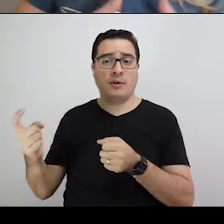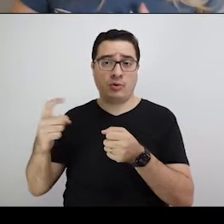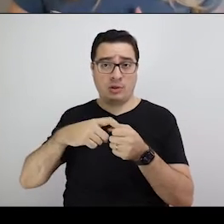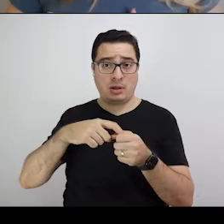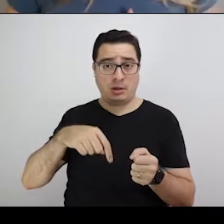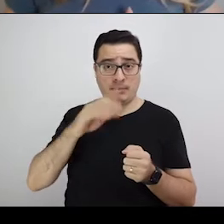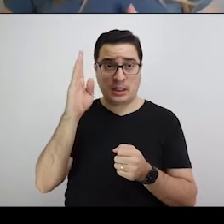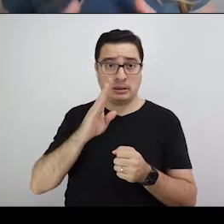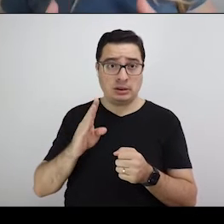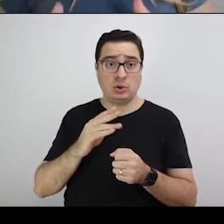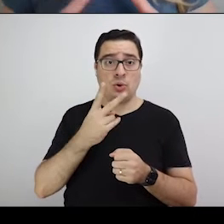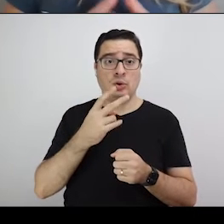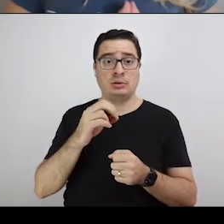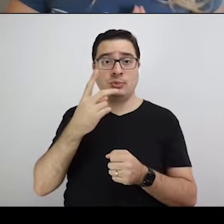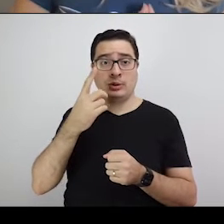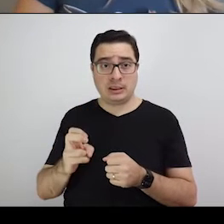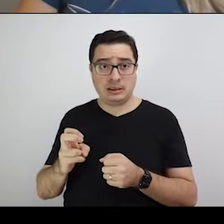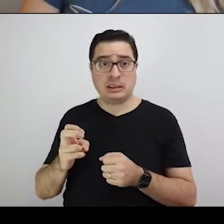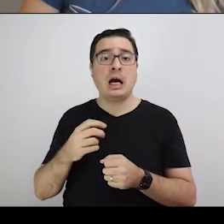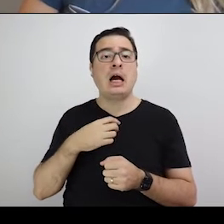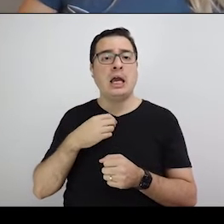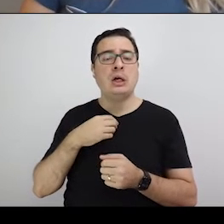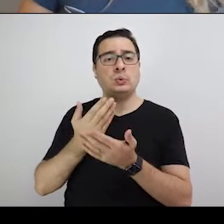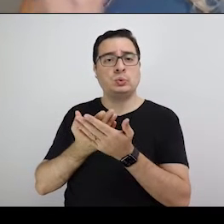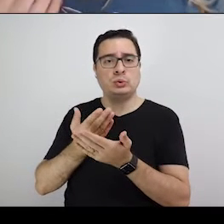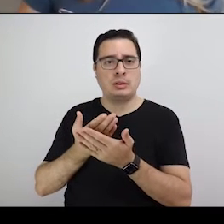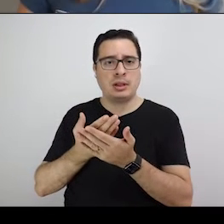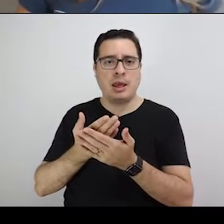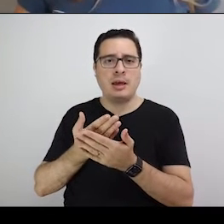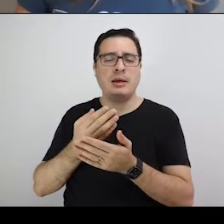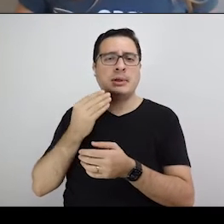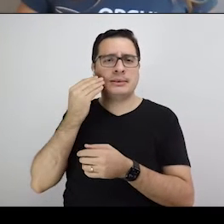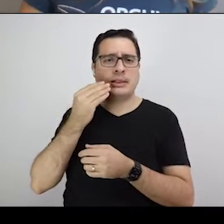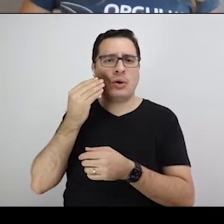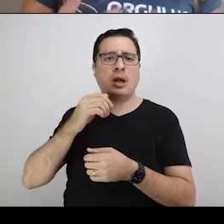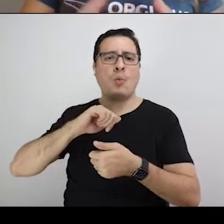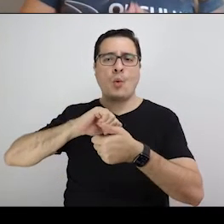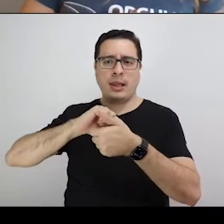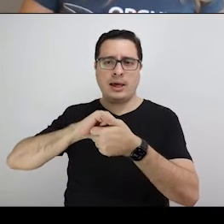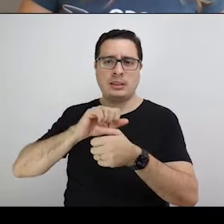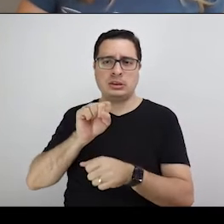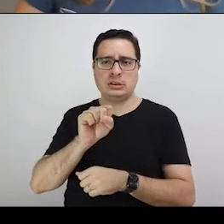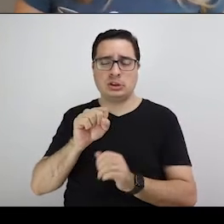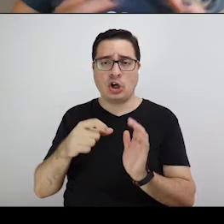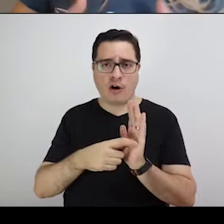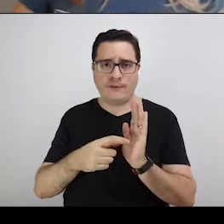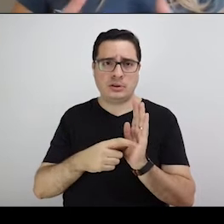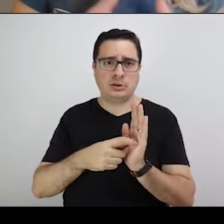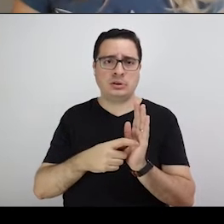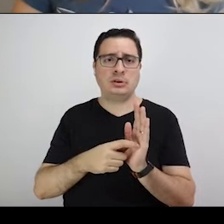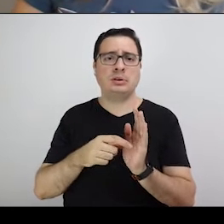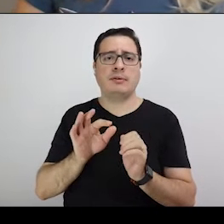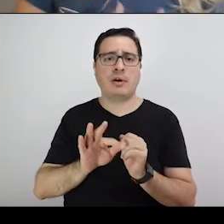Brasil, em 2015, eu fiz uma especialização em qualidade de software também no Rio Grande do Sul, na Unicinos,